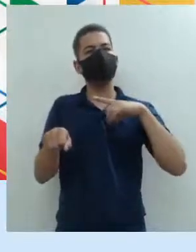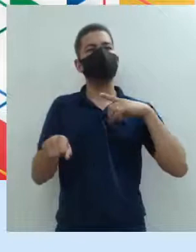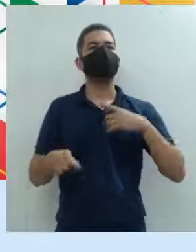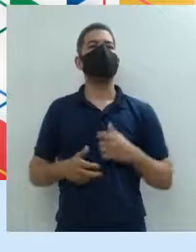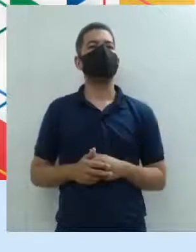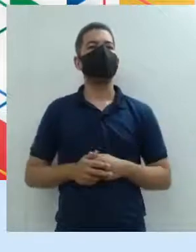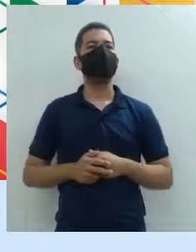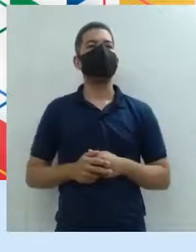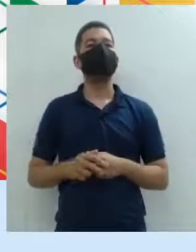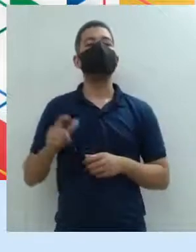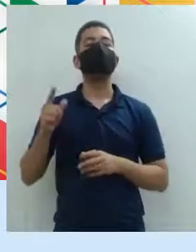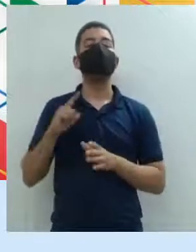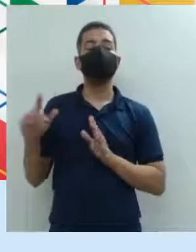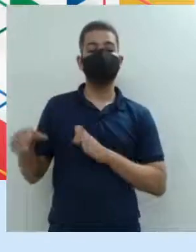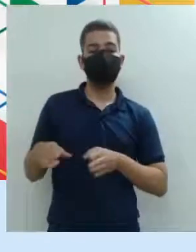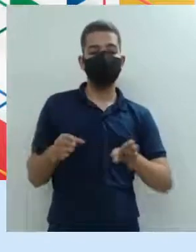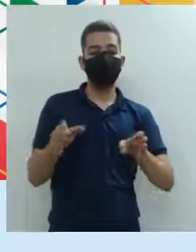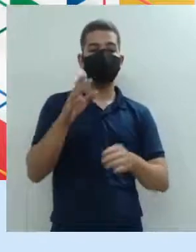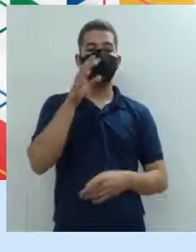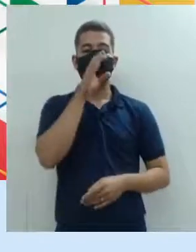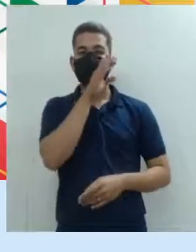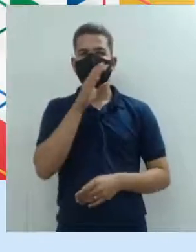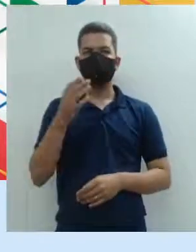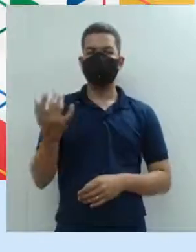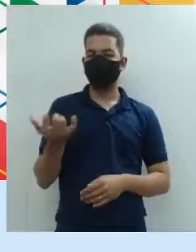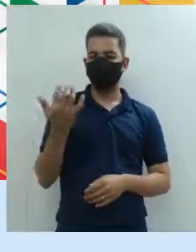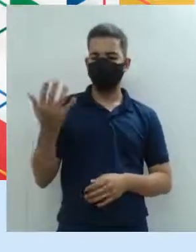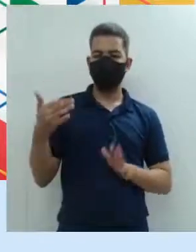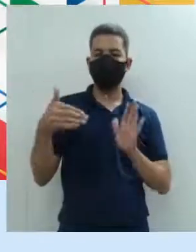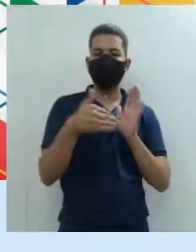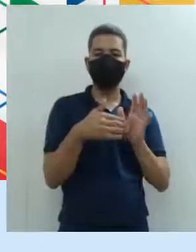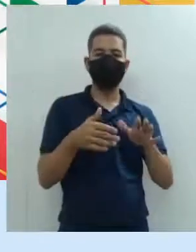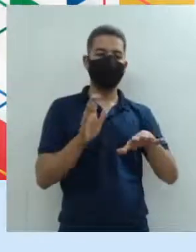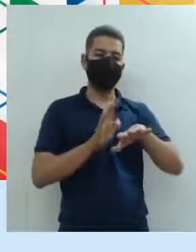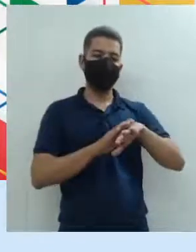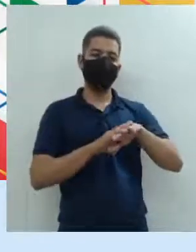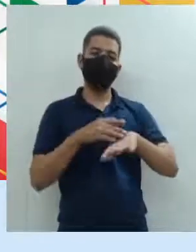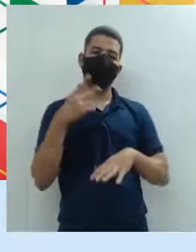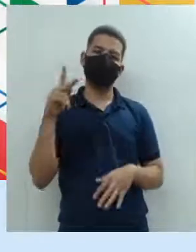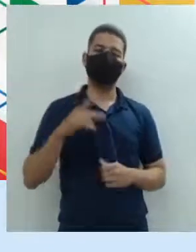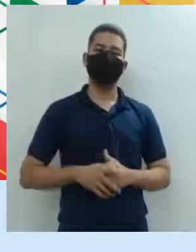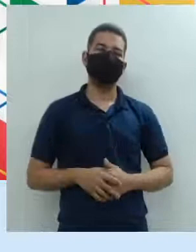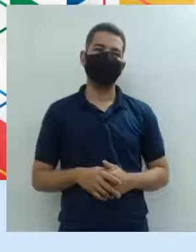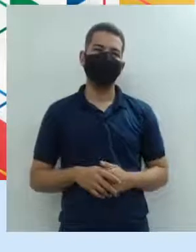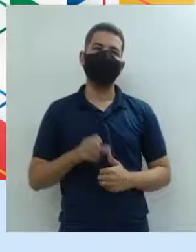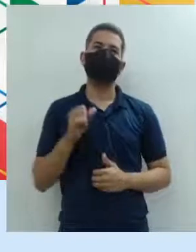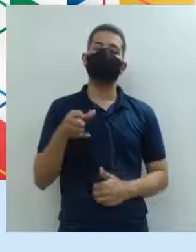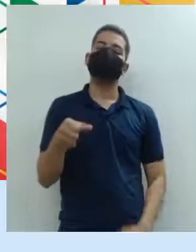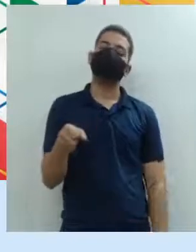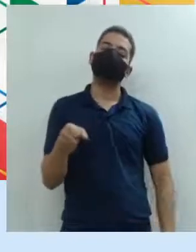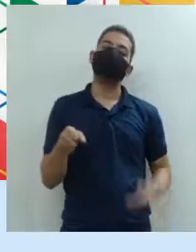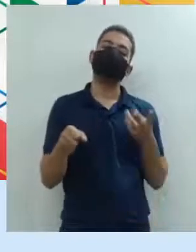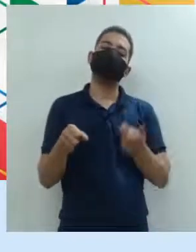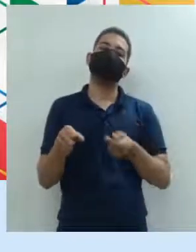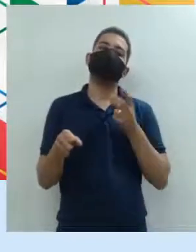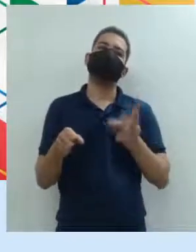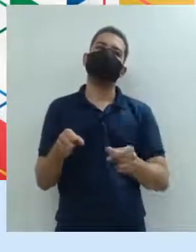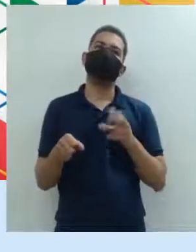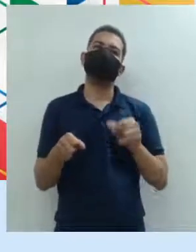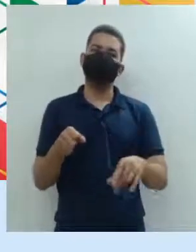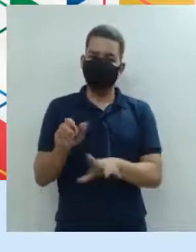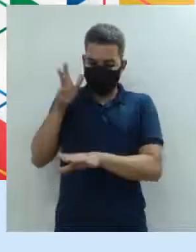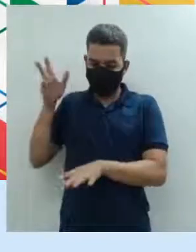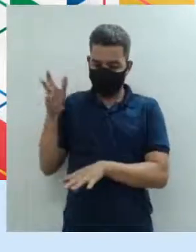Então, a gente vai ter um fluxo aí do sentido da chama até a mão do rapaz. Tanto é que se ele passa muito tempo segurando aí essa barra, ele vai